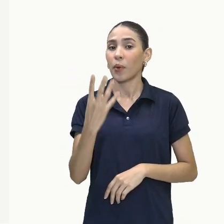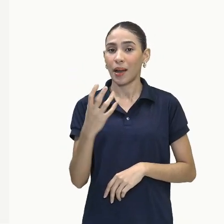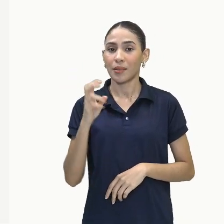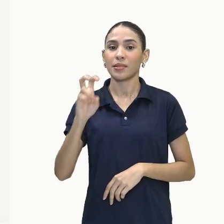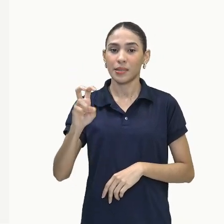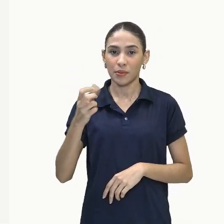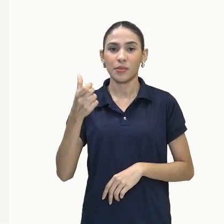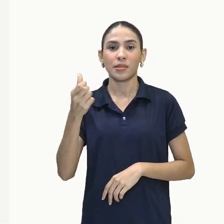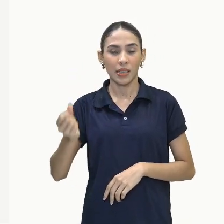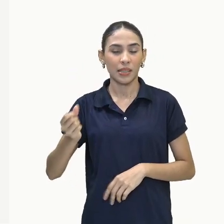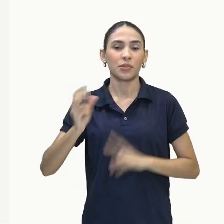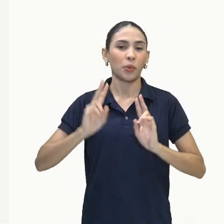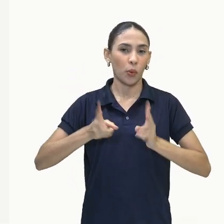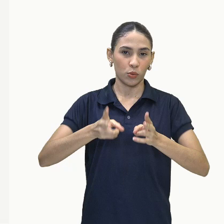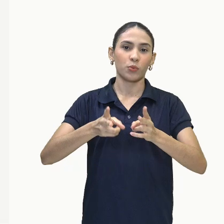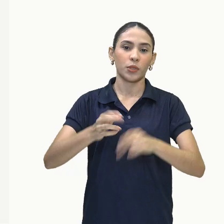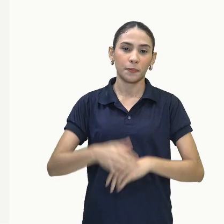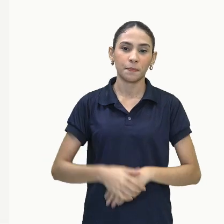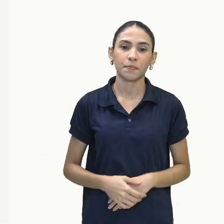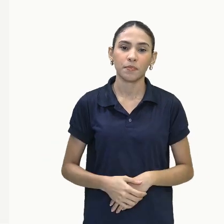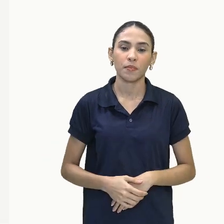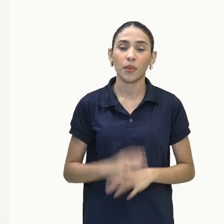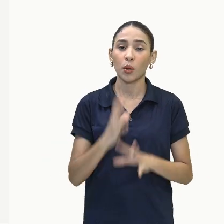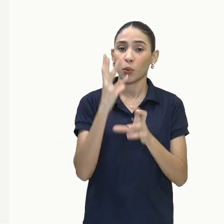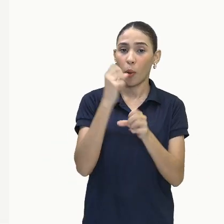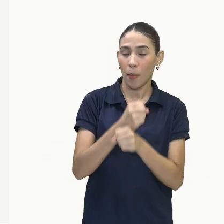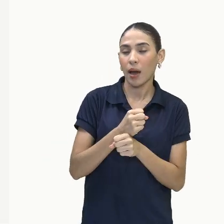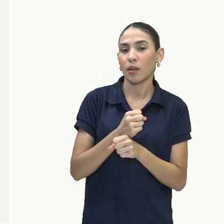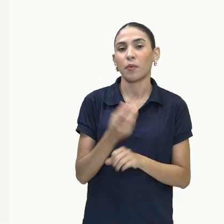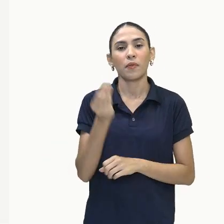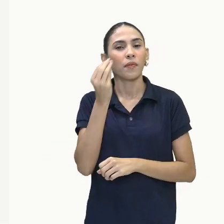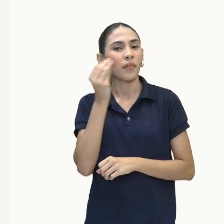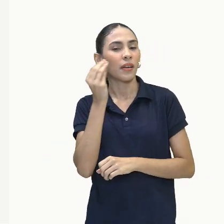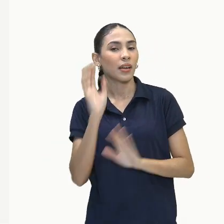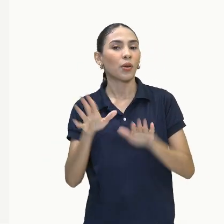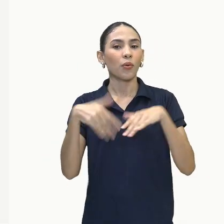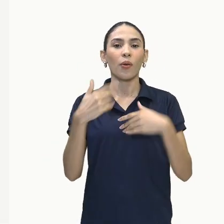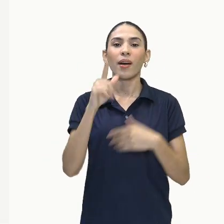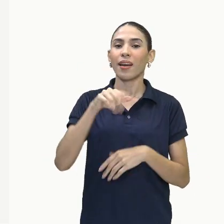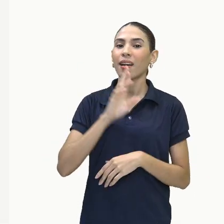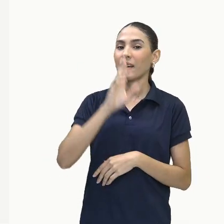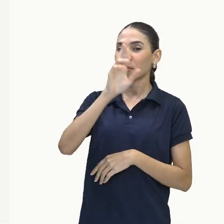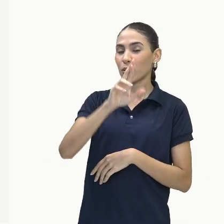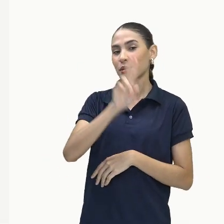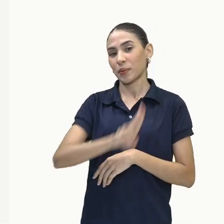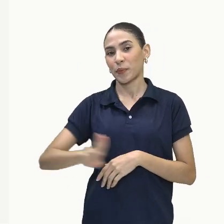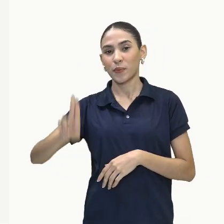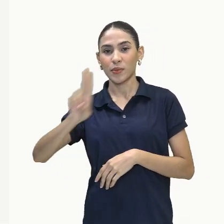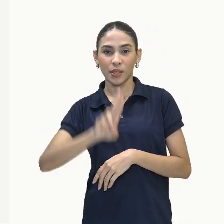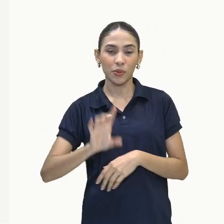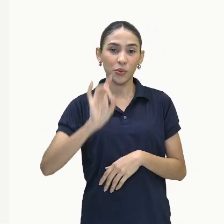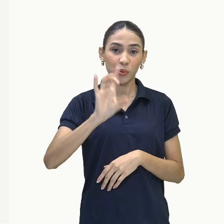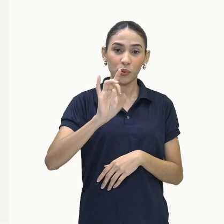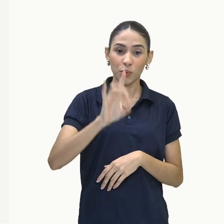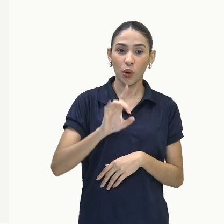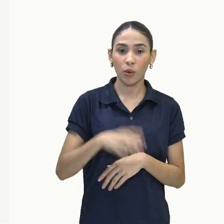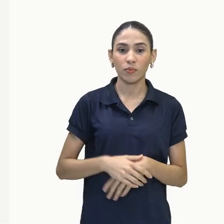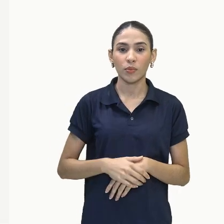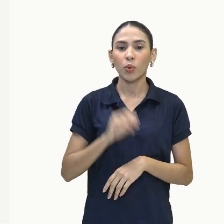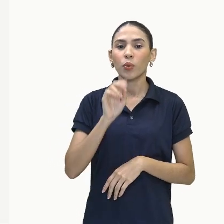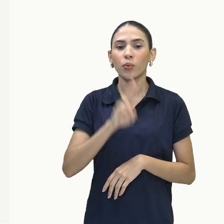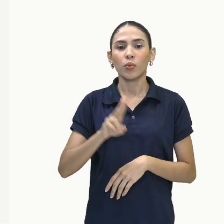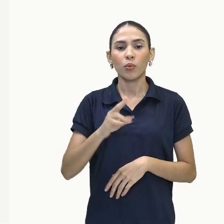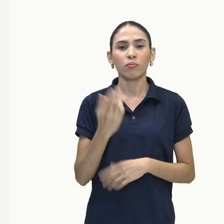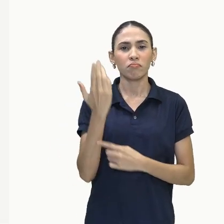5, beleza? E somá-los para ver qual é o resultado usando apenas uma das mãos.